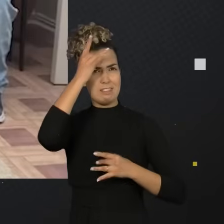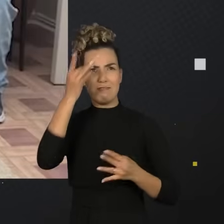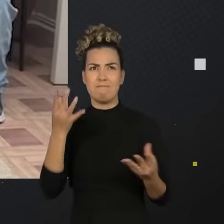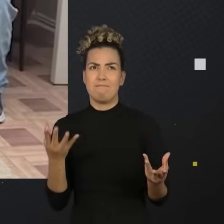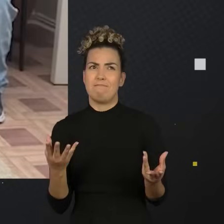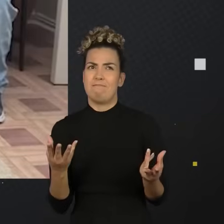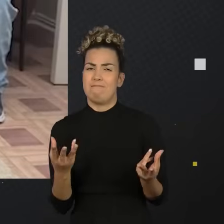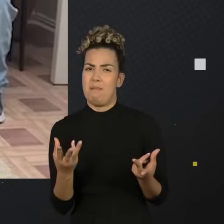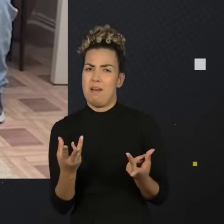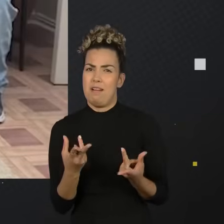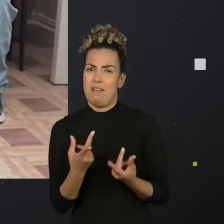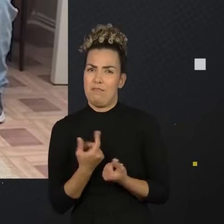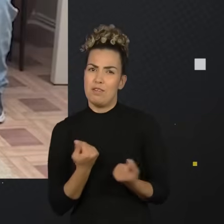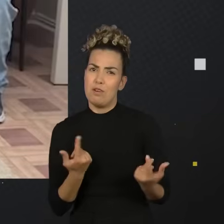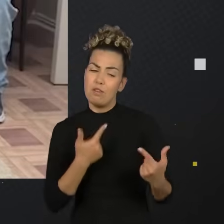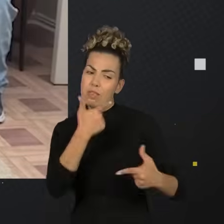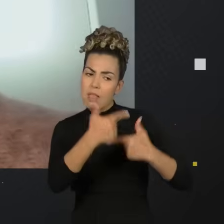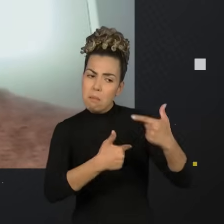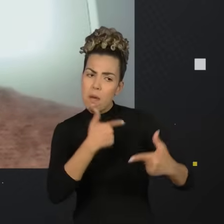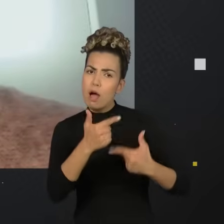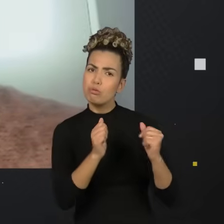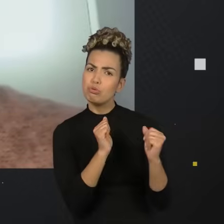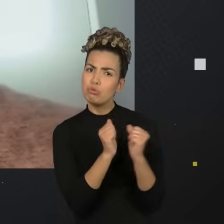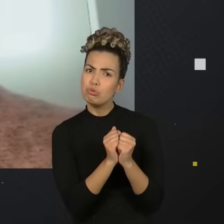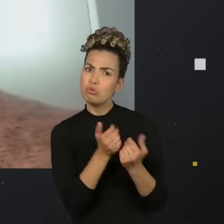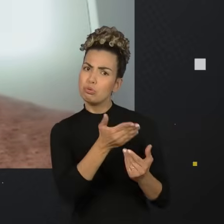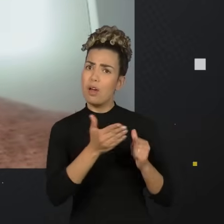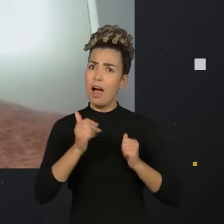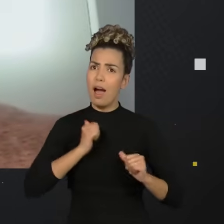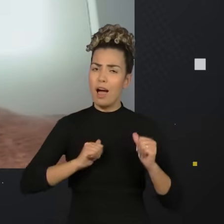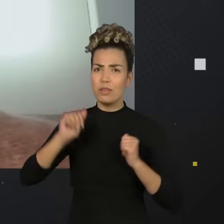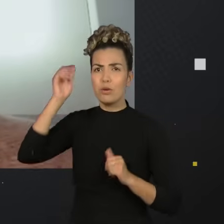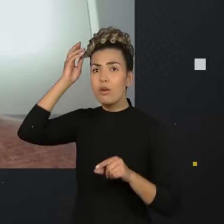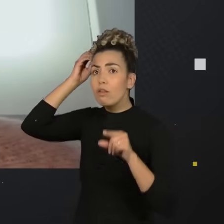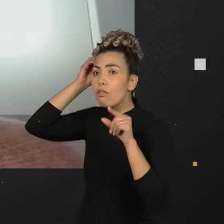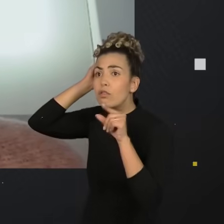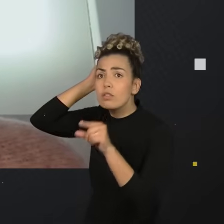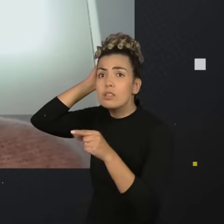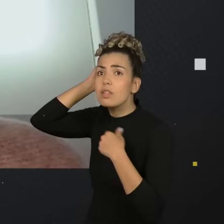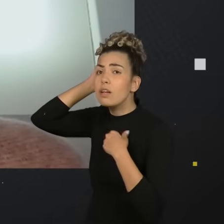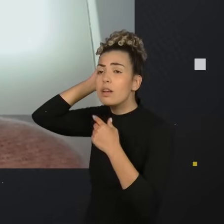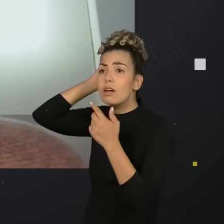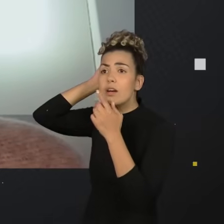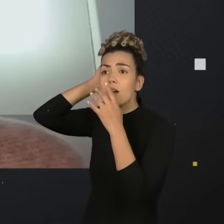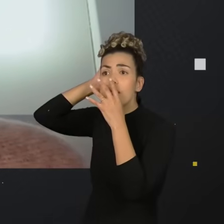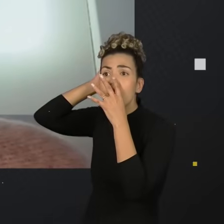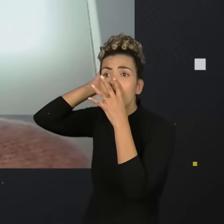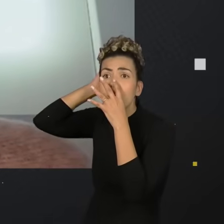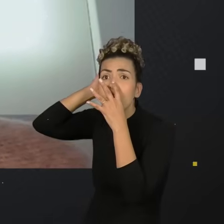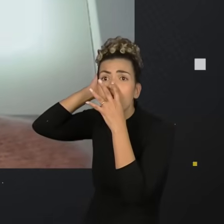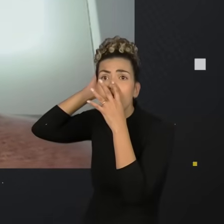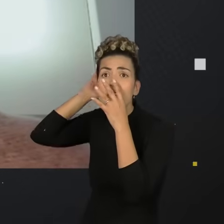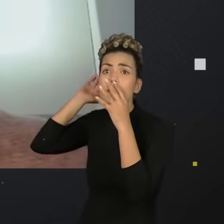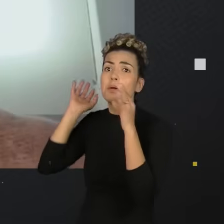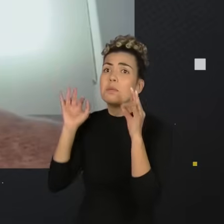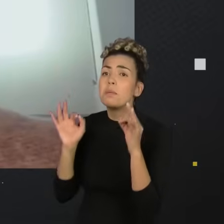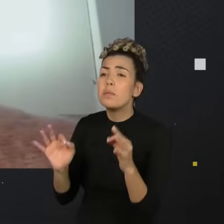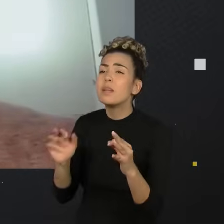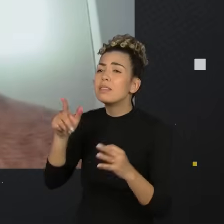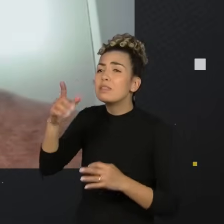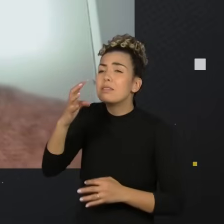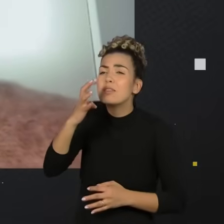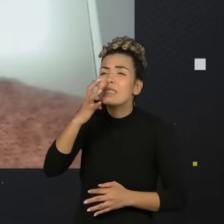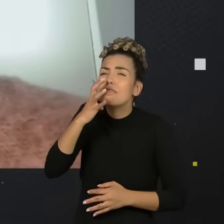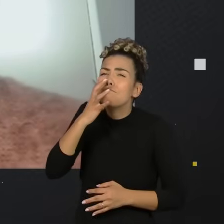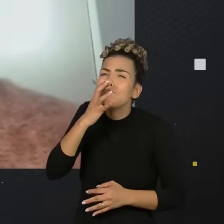companheiro de trabalho, como ator. Você encanta. E com esse